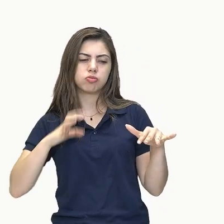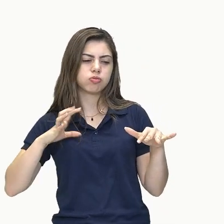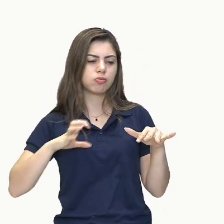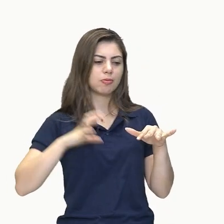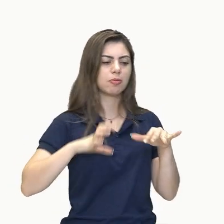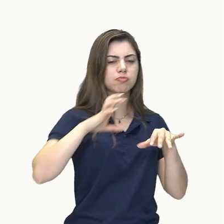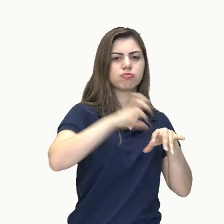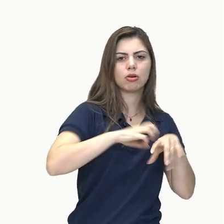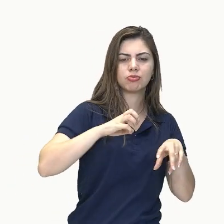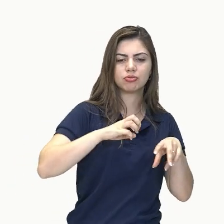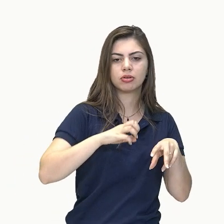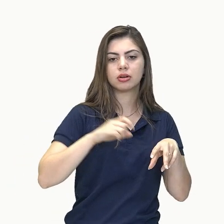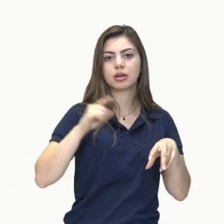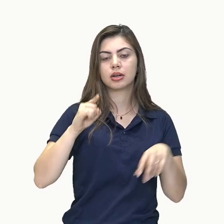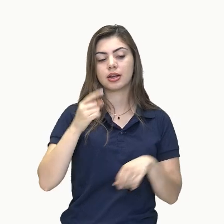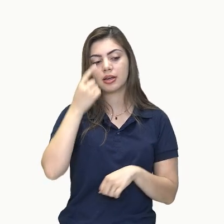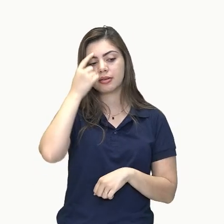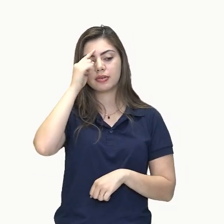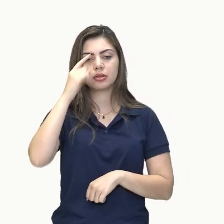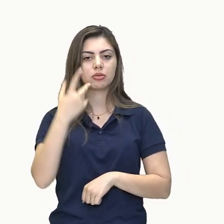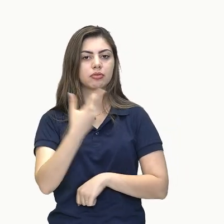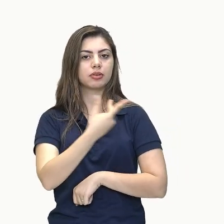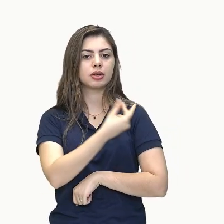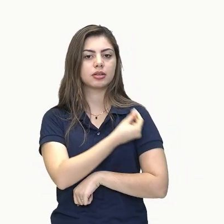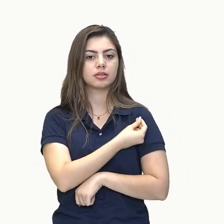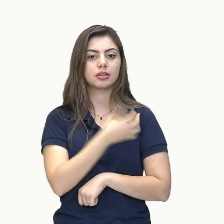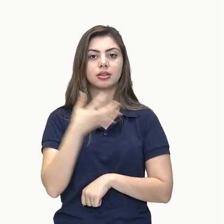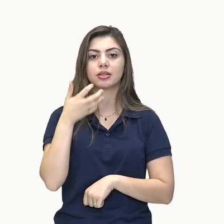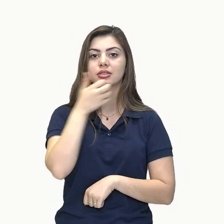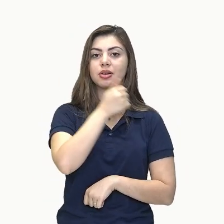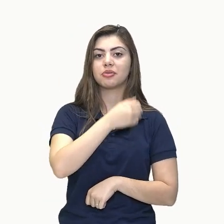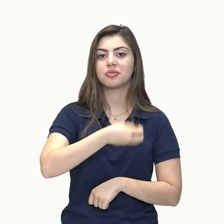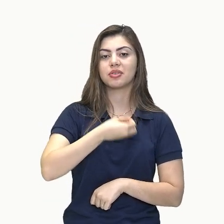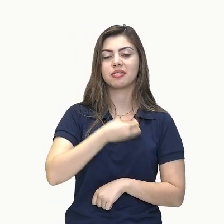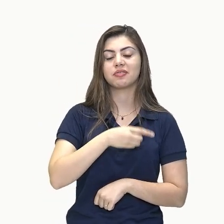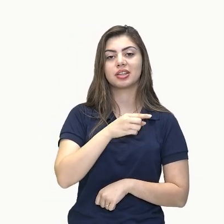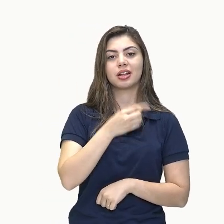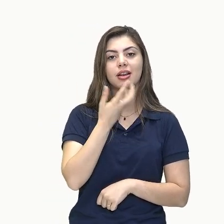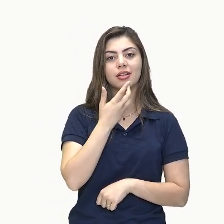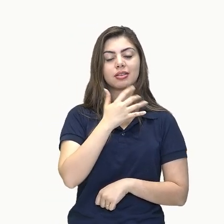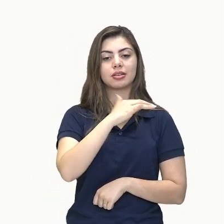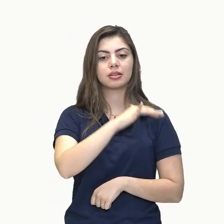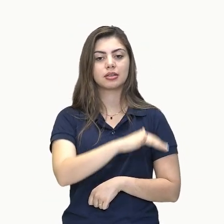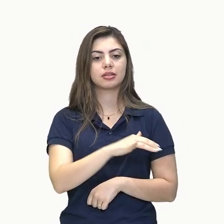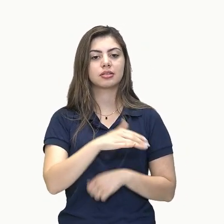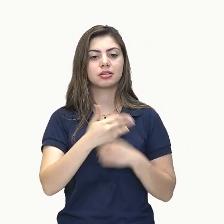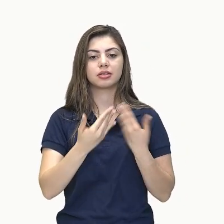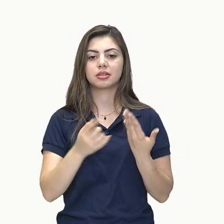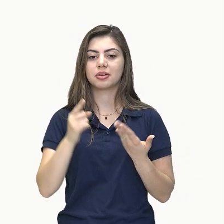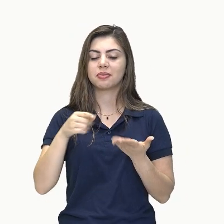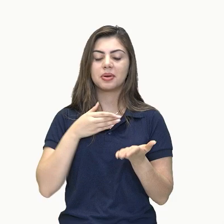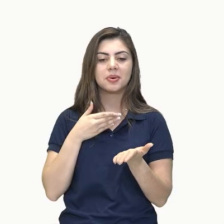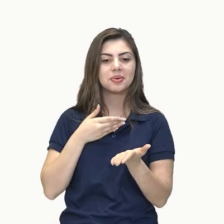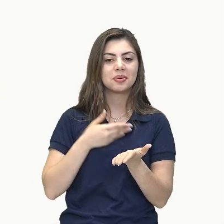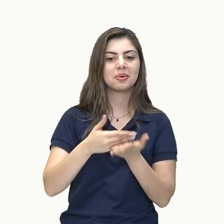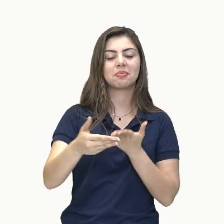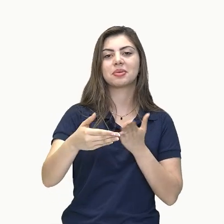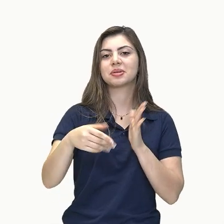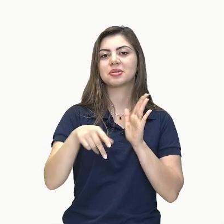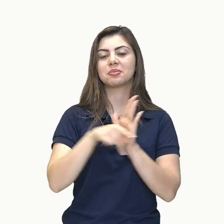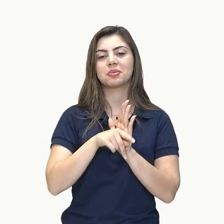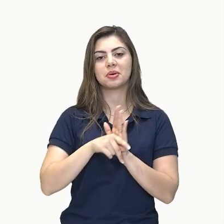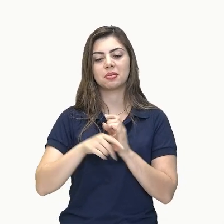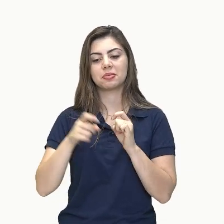Então, a vacina foi um sucesso, salvou a vida do menino e marcou aí um ponto de virada na história da